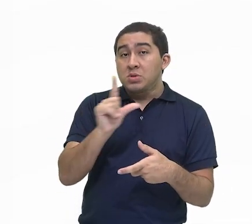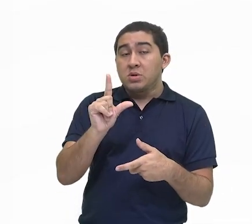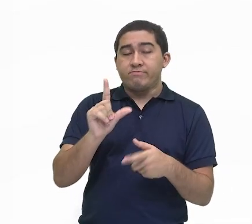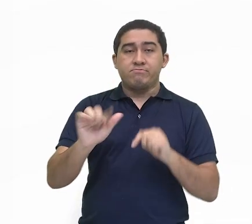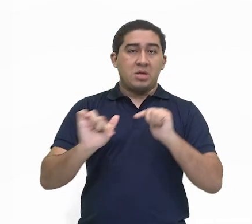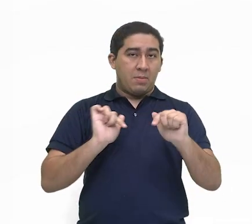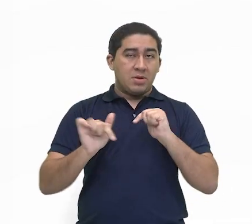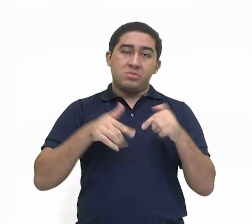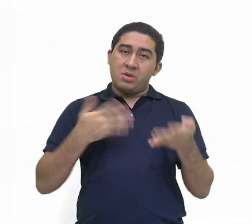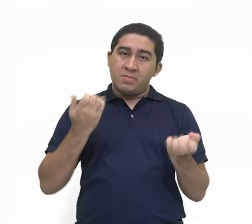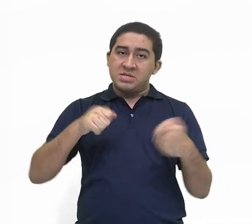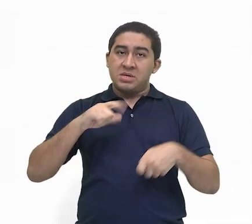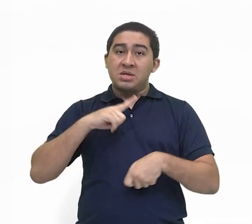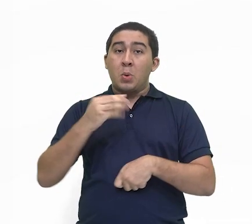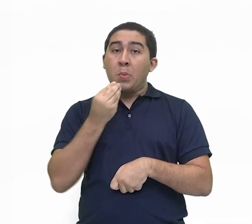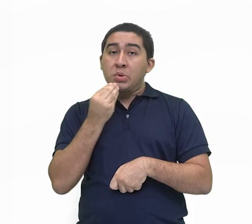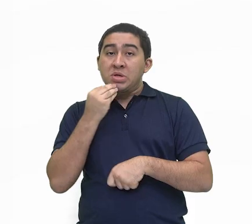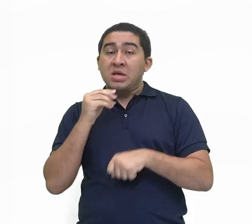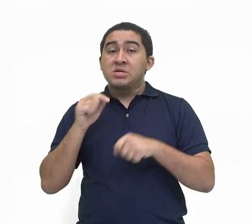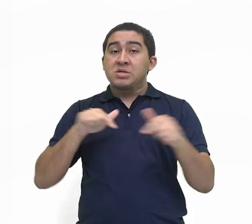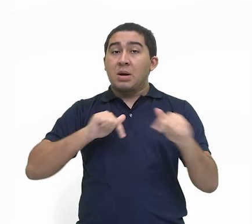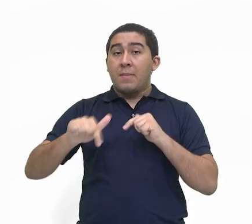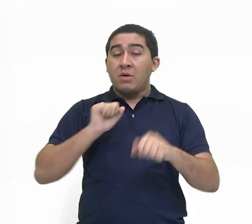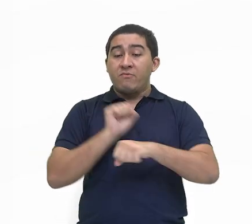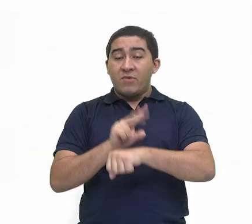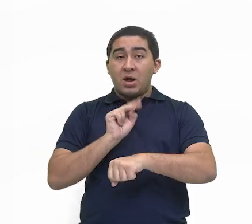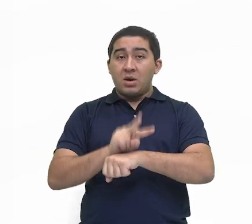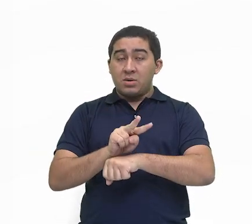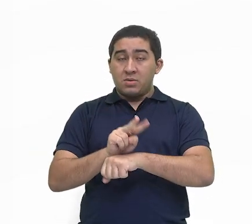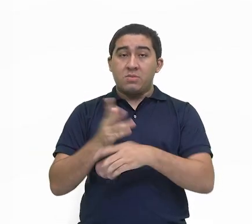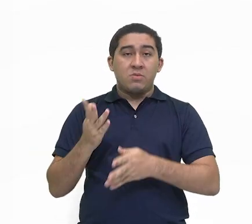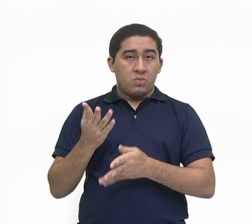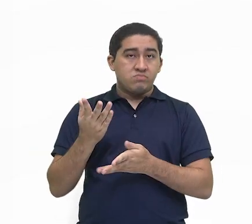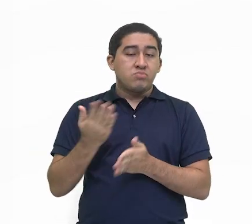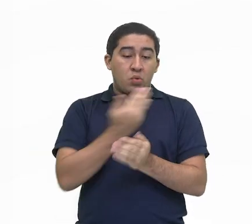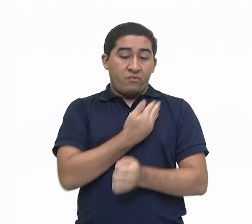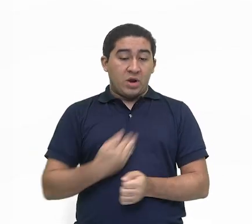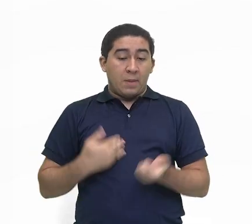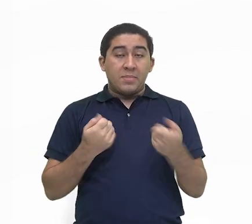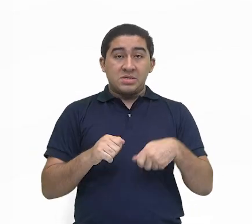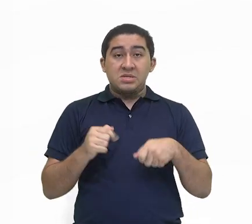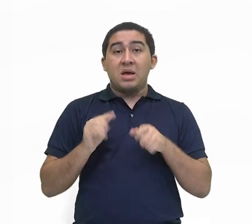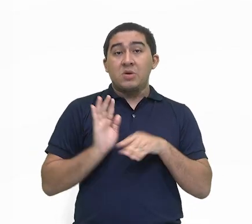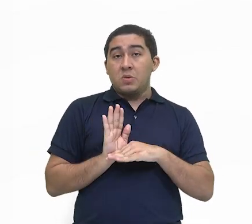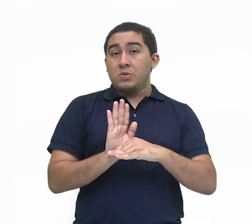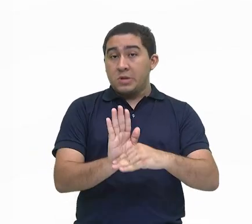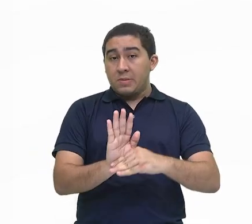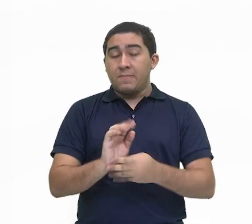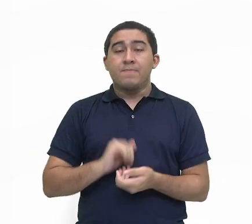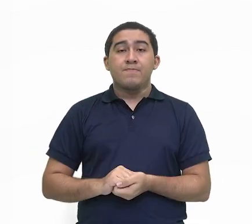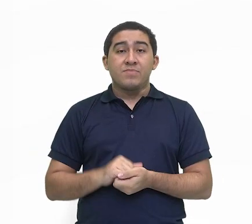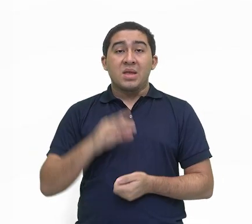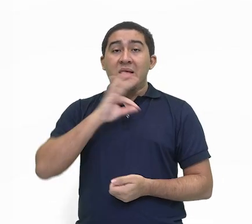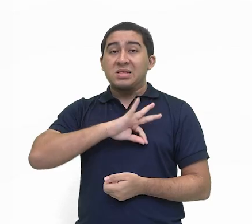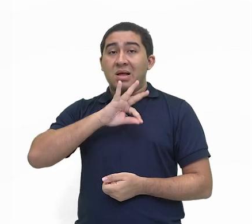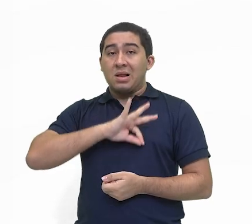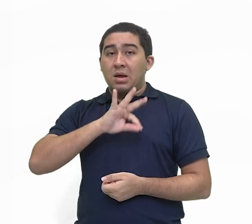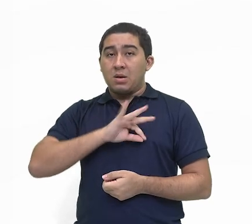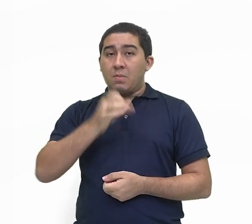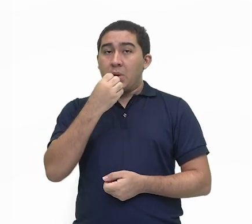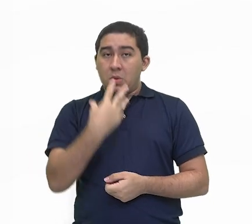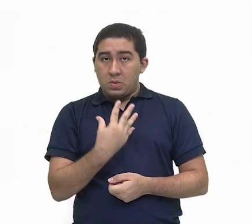haja vagas de emprego, que o governo consiga, né, proporcionar mais emprego, salário